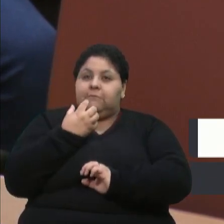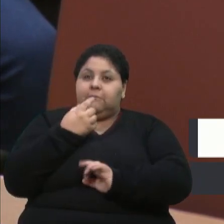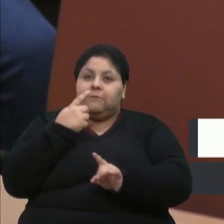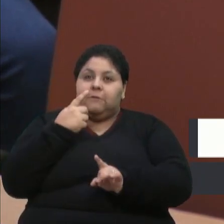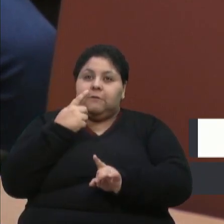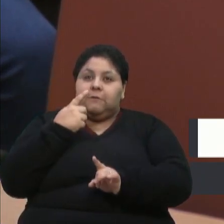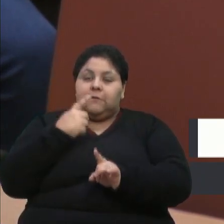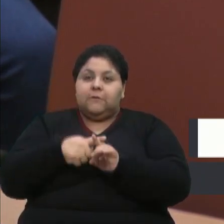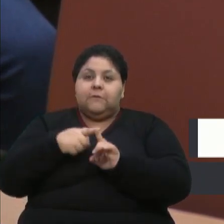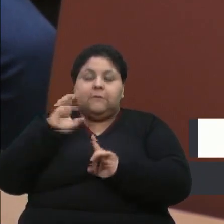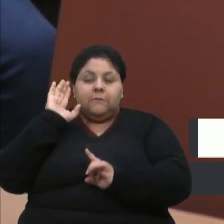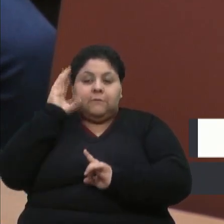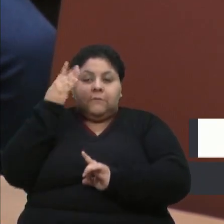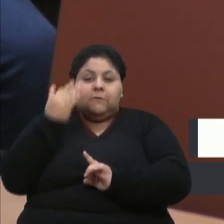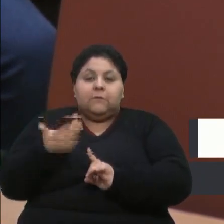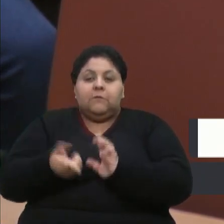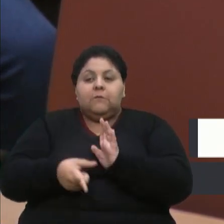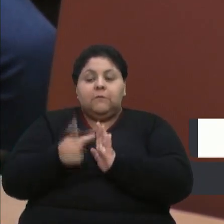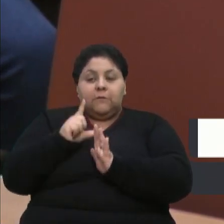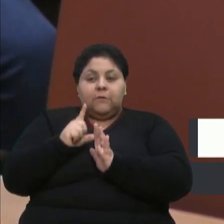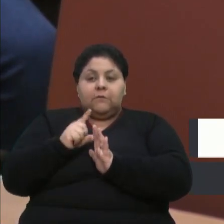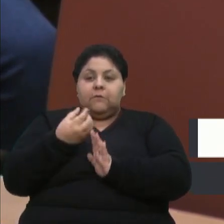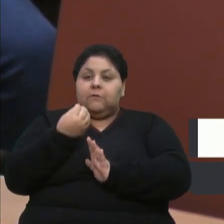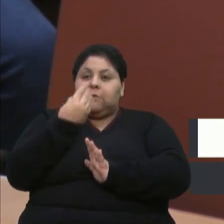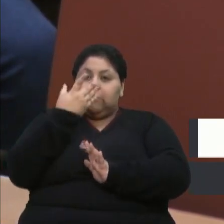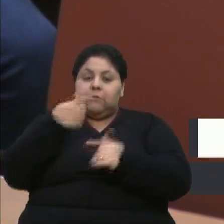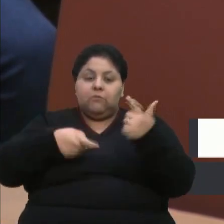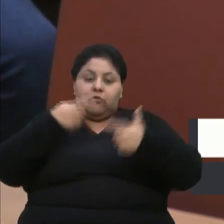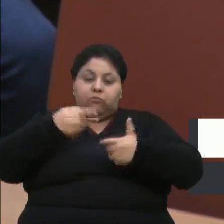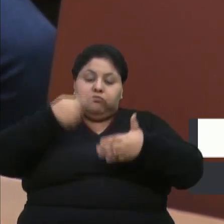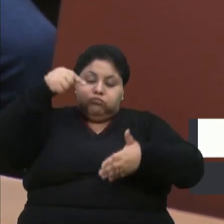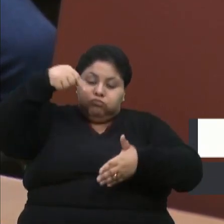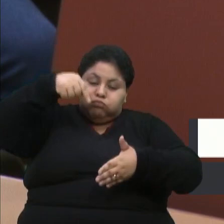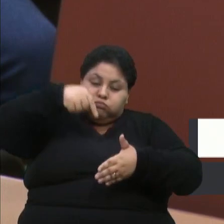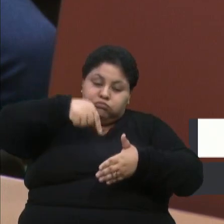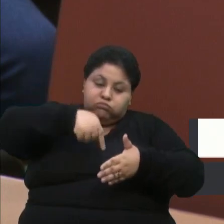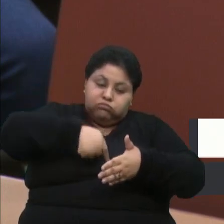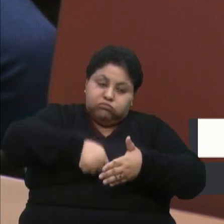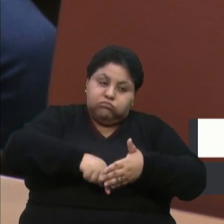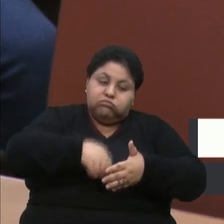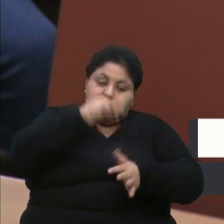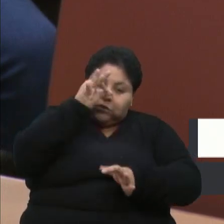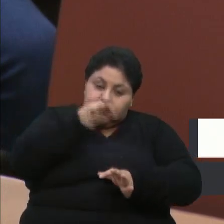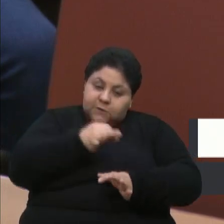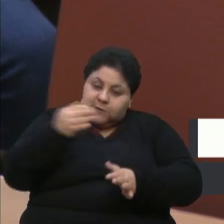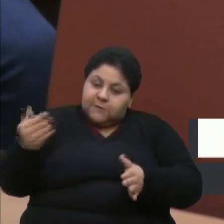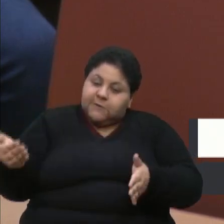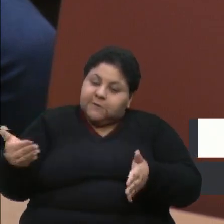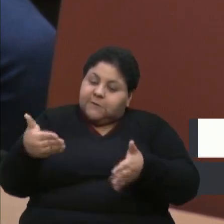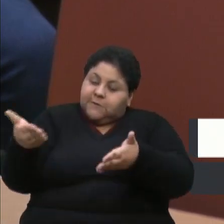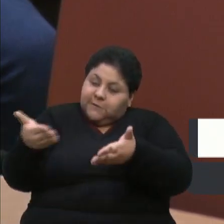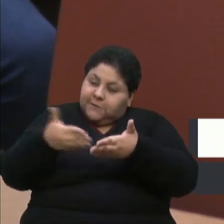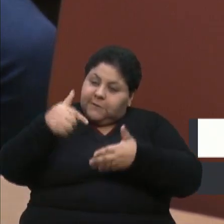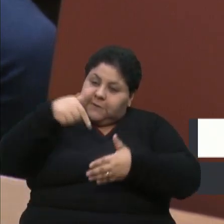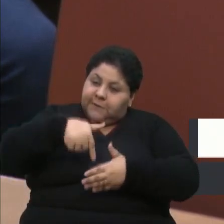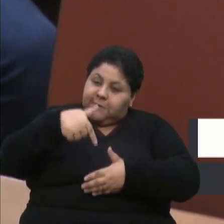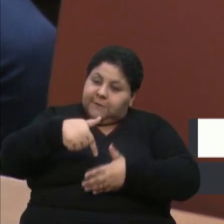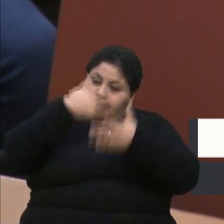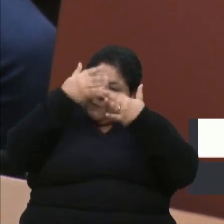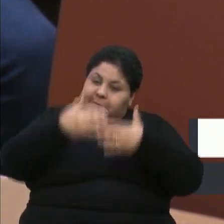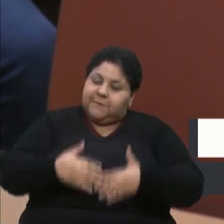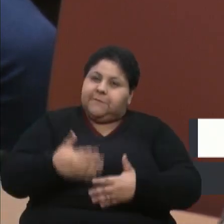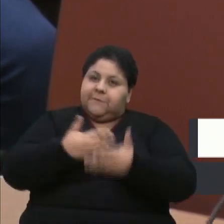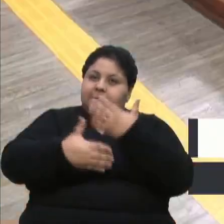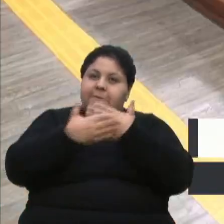o quanto antes. Então, que bom a gente ver essa discussão se aprofundando, e certamente será muito bom receber o Matheus aqui para explicar a todos os